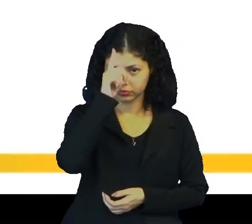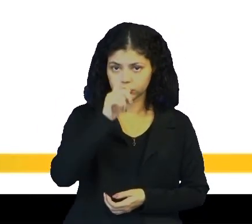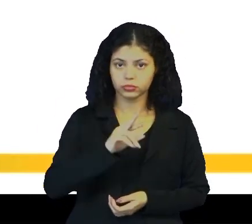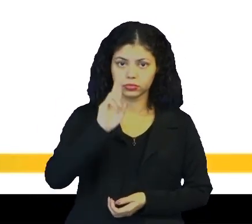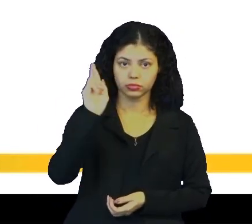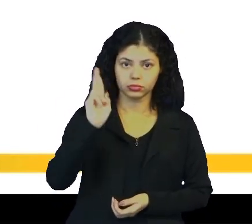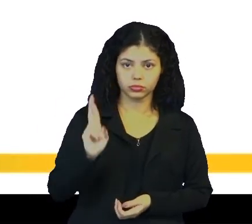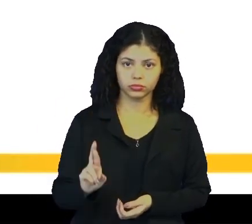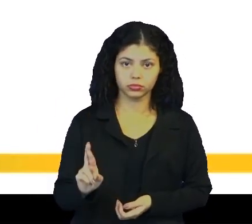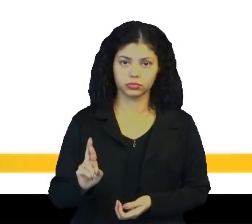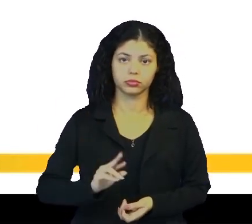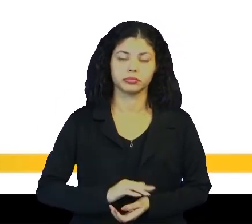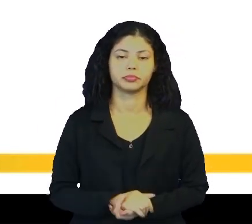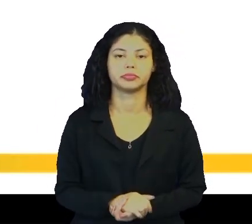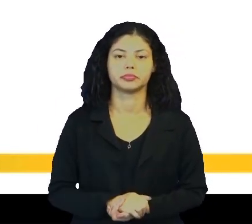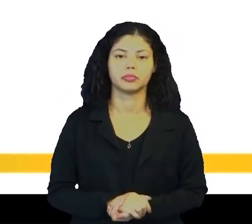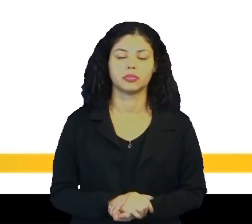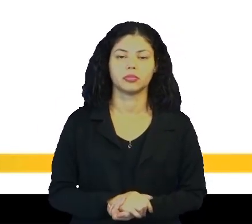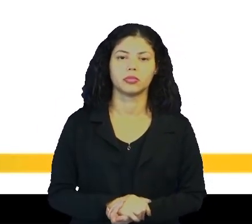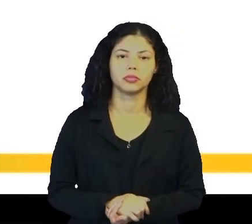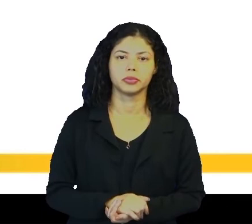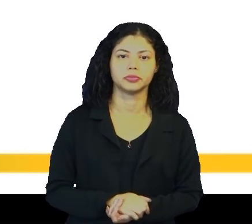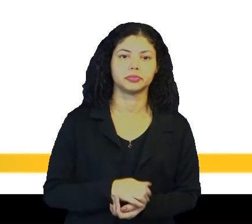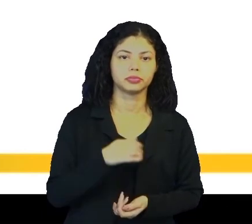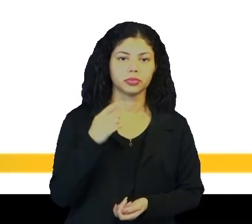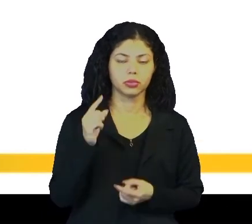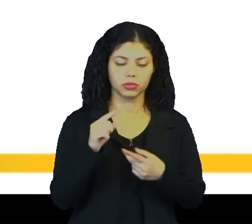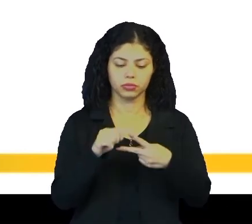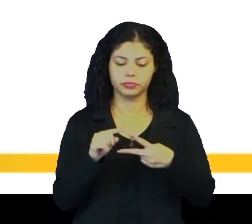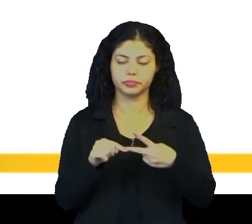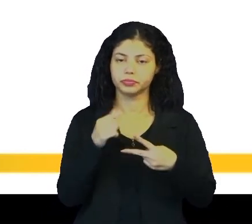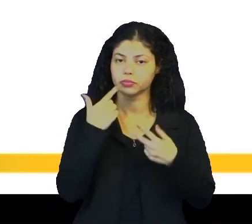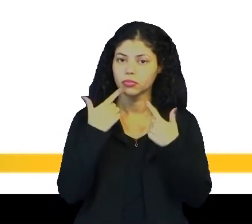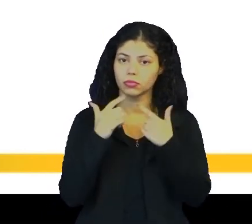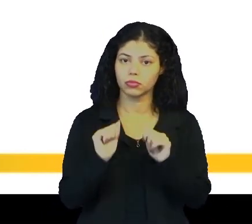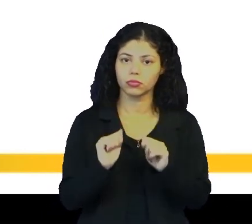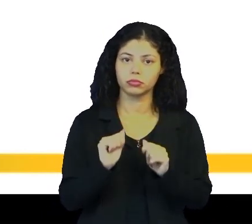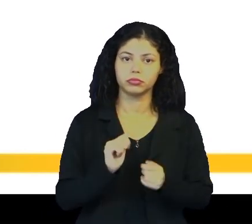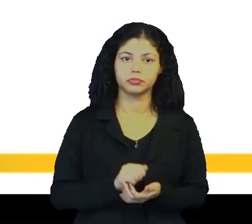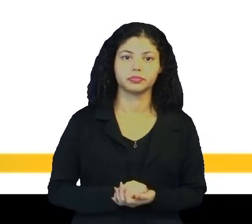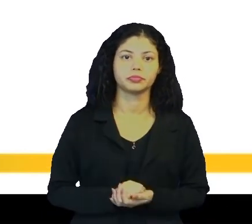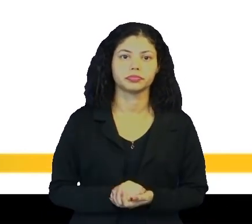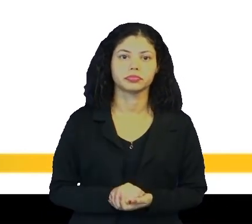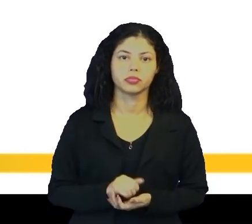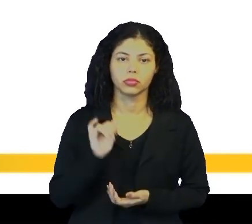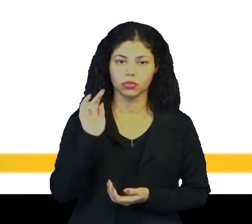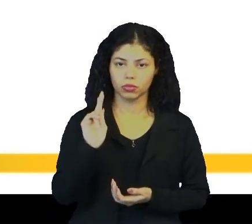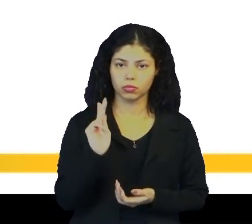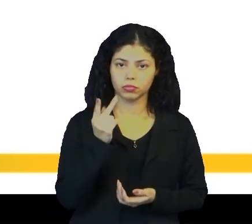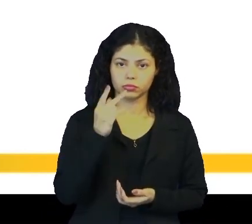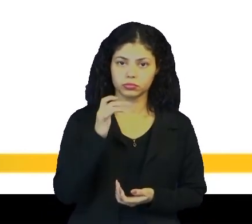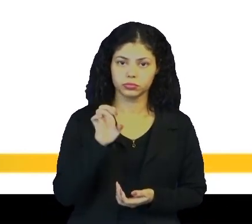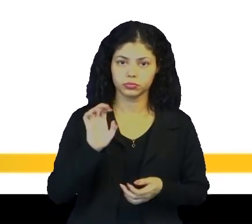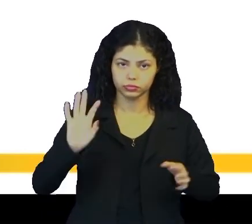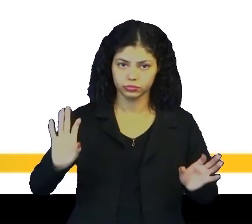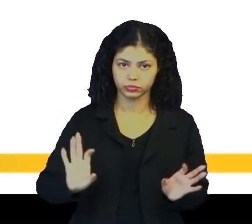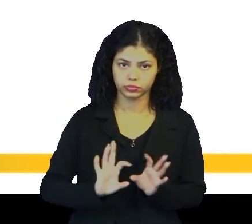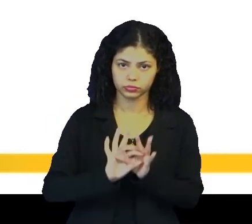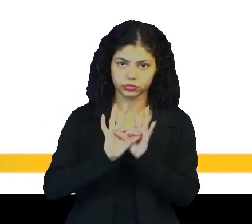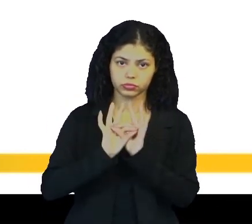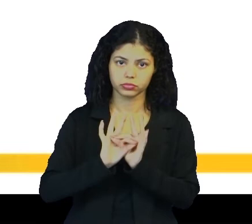e russo, né? No caso ali, são duas línguas. Você vai utilizar o e novamente para poder ligar, né, esses